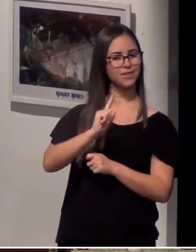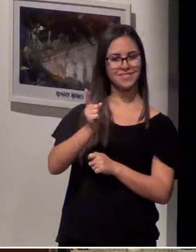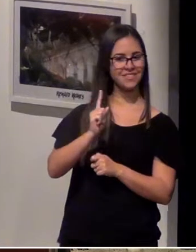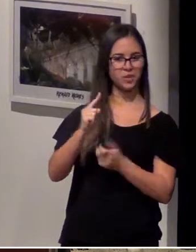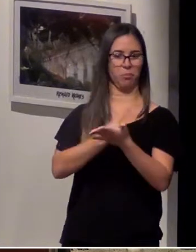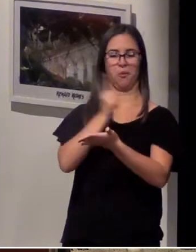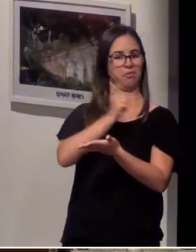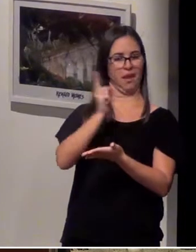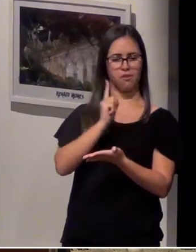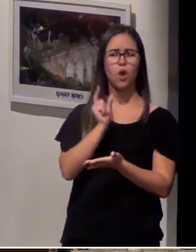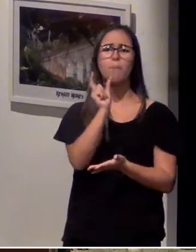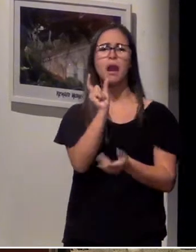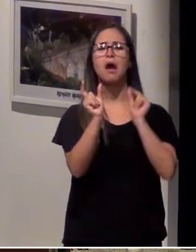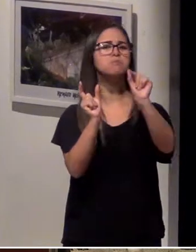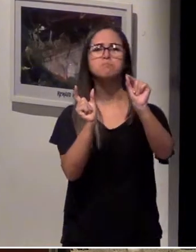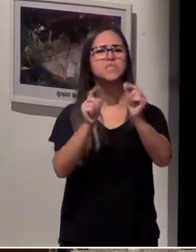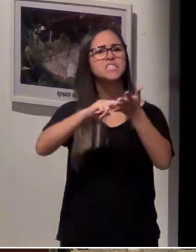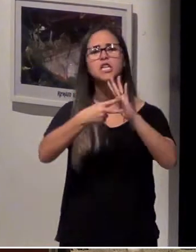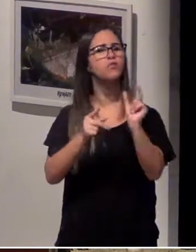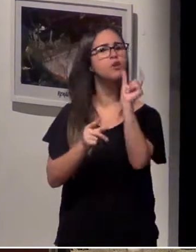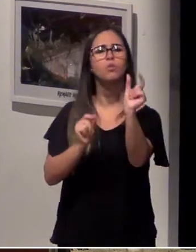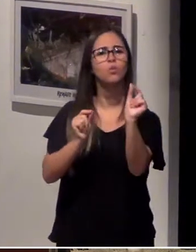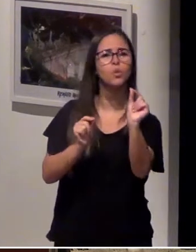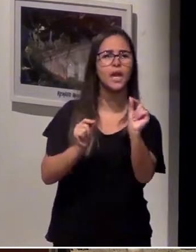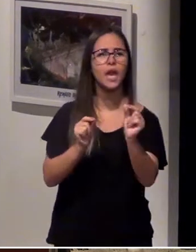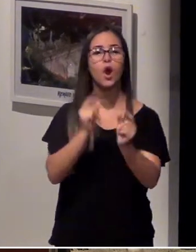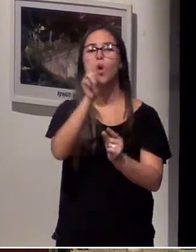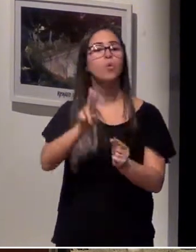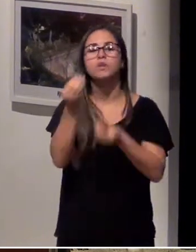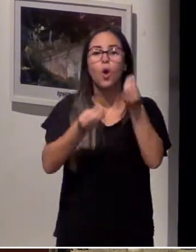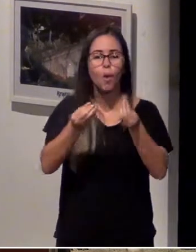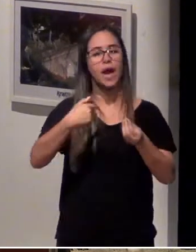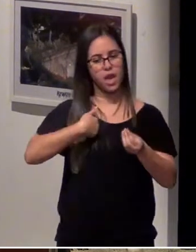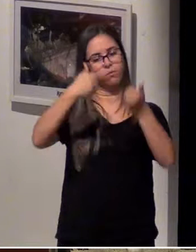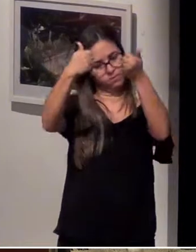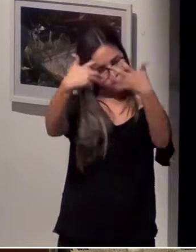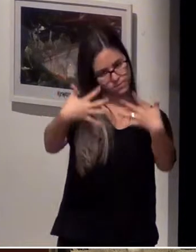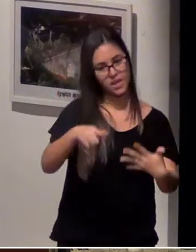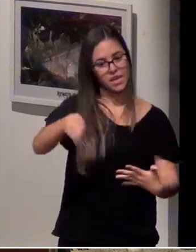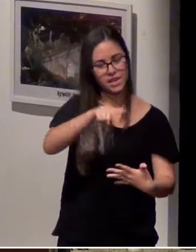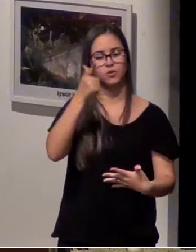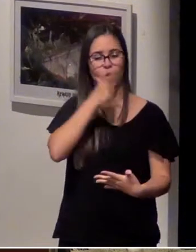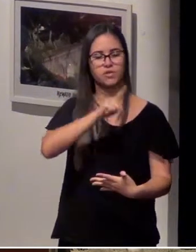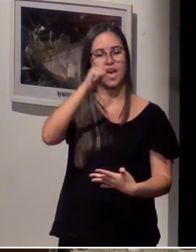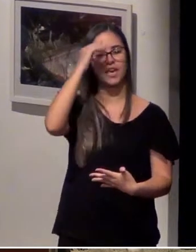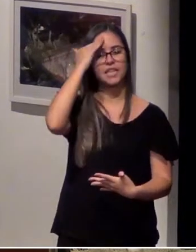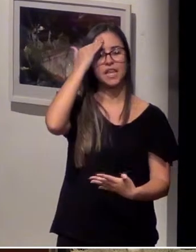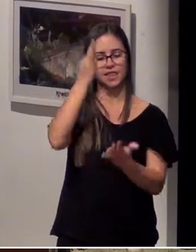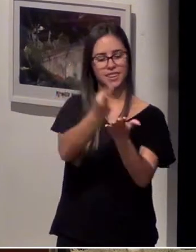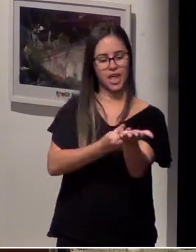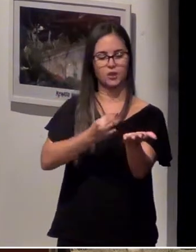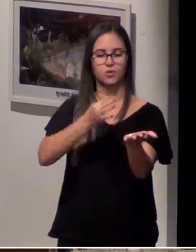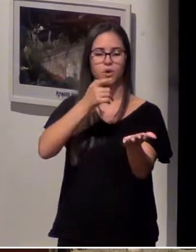me perguntam por que essa palavra, o que quer dizer, como é que usa, e aí a gente vai explicando e eles vão conseguindo entender o texto em português,